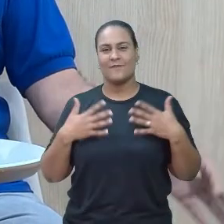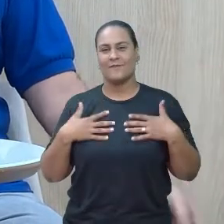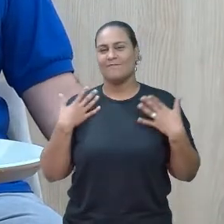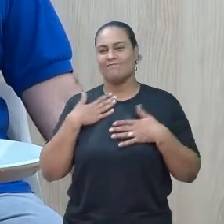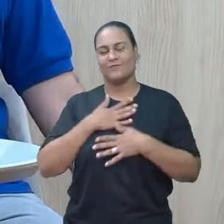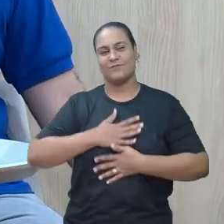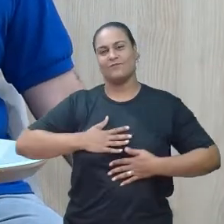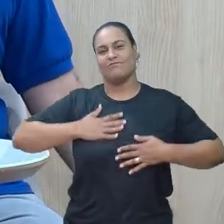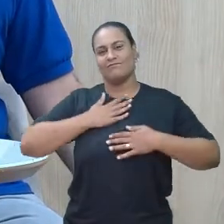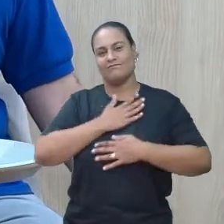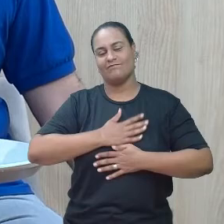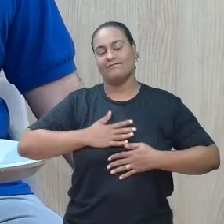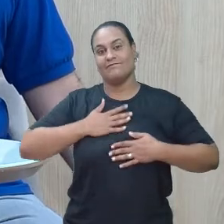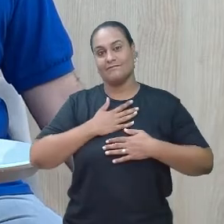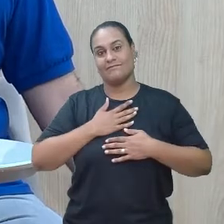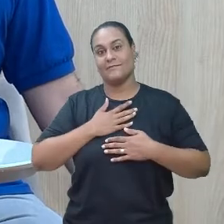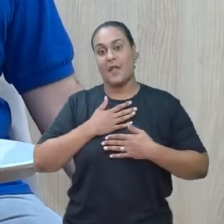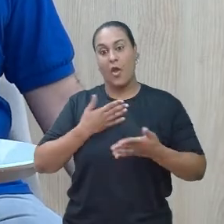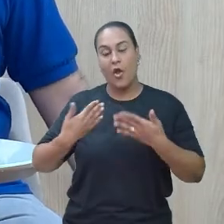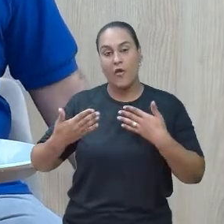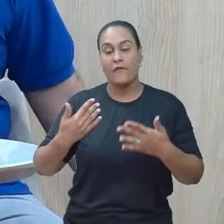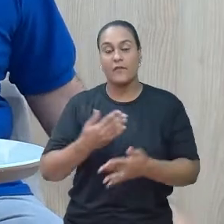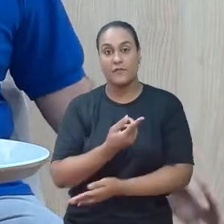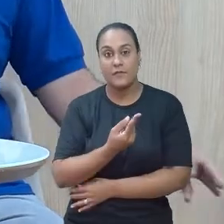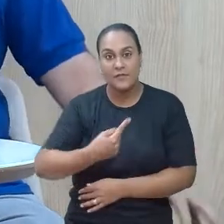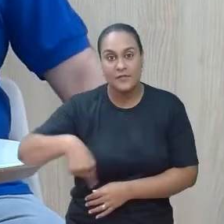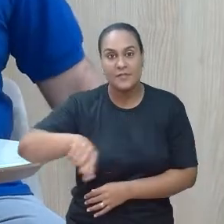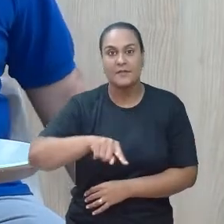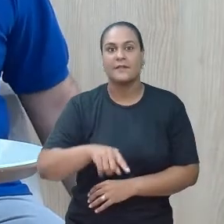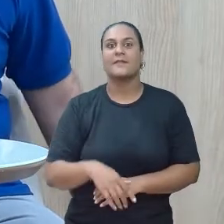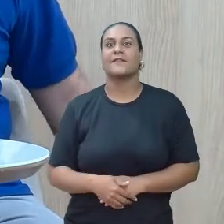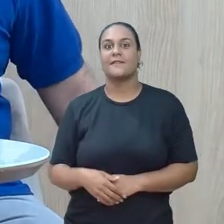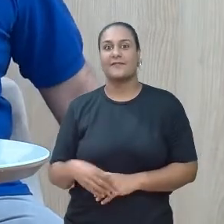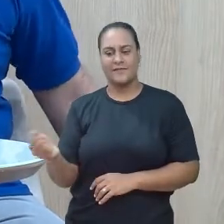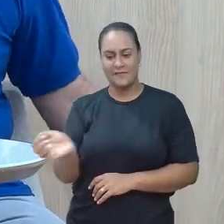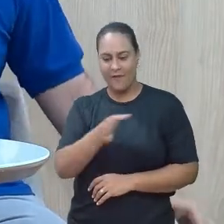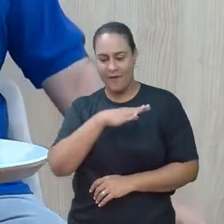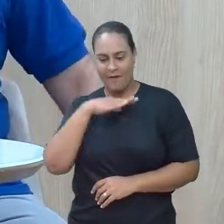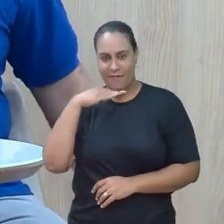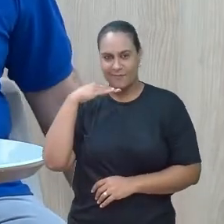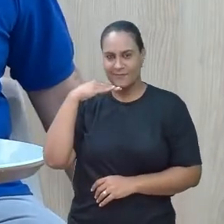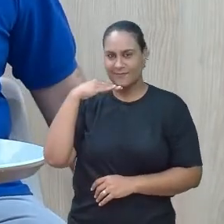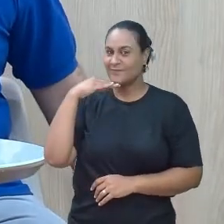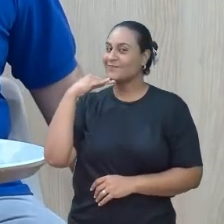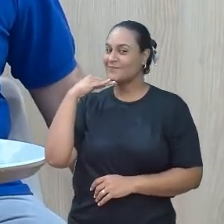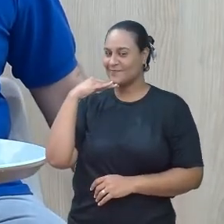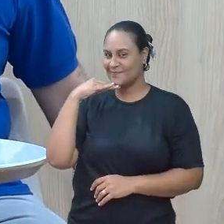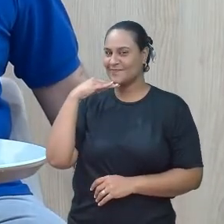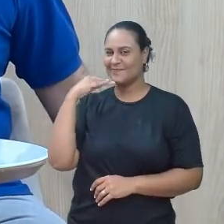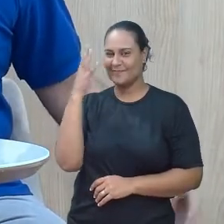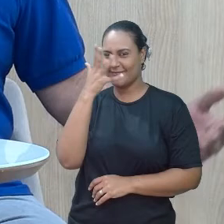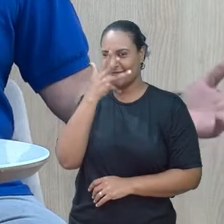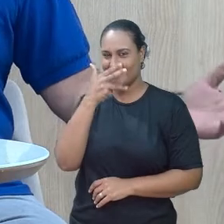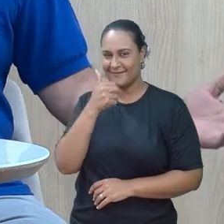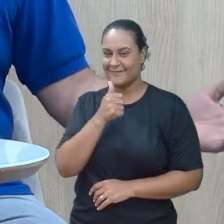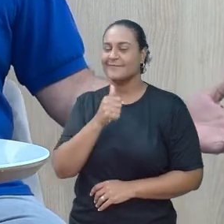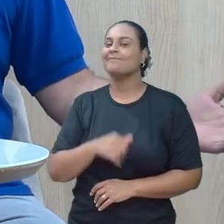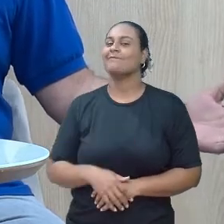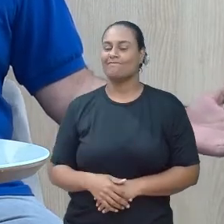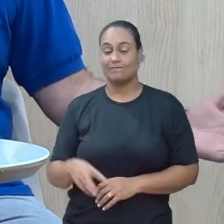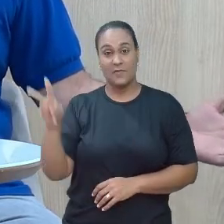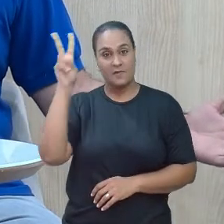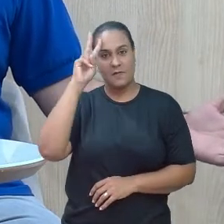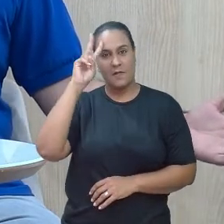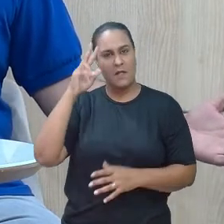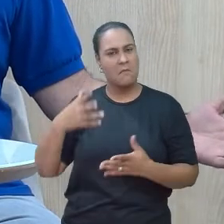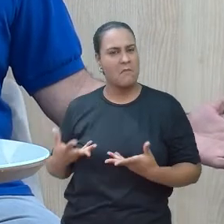estar aqui conversando com vocês. Vocês já sabem, né? Gingadinho só no rostinho lindo. Nessa segunda-feira